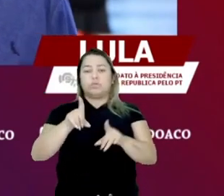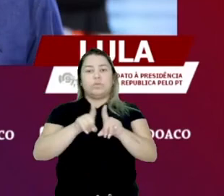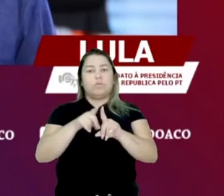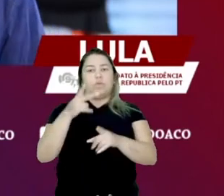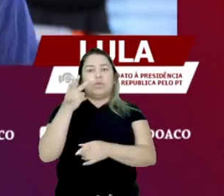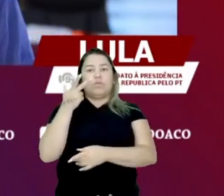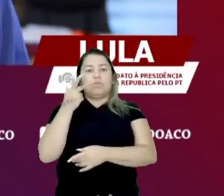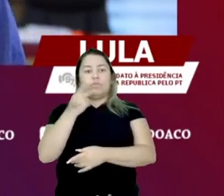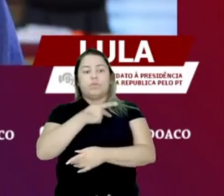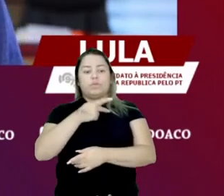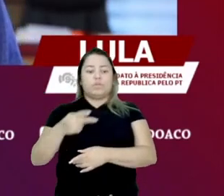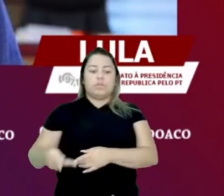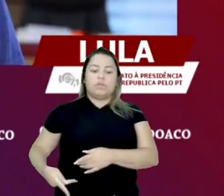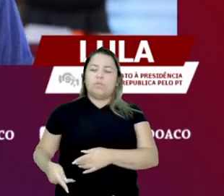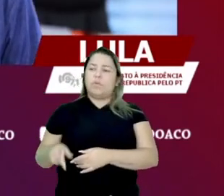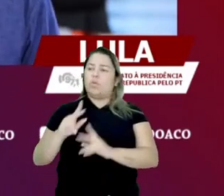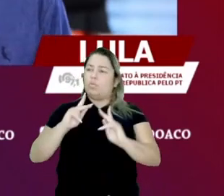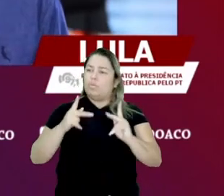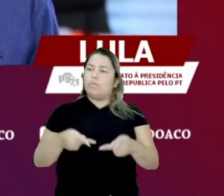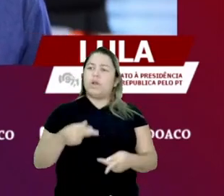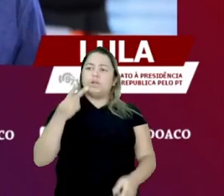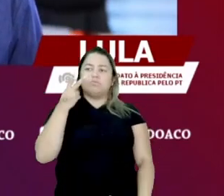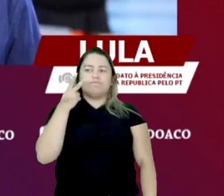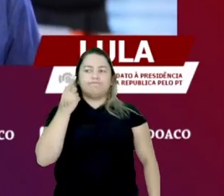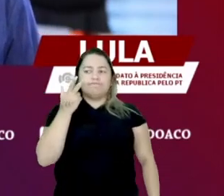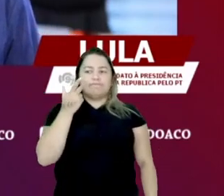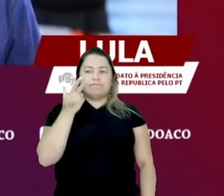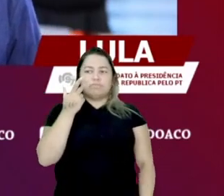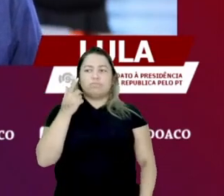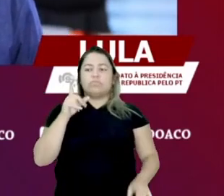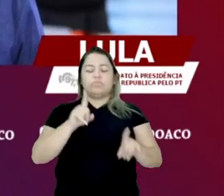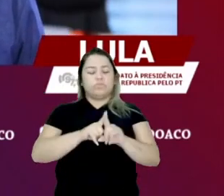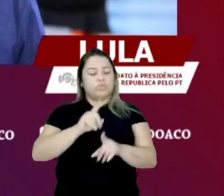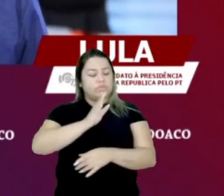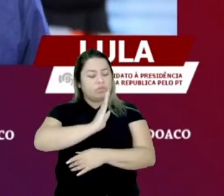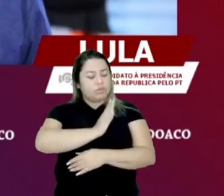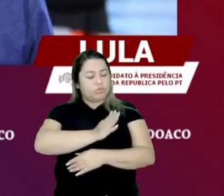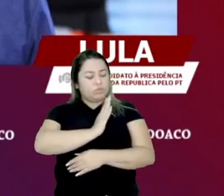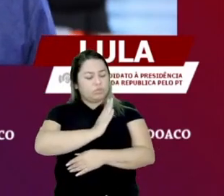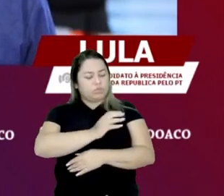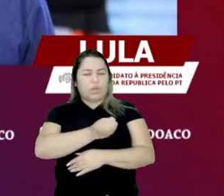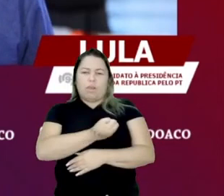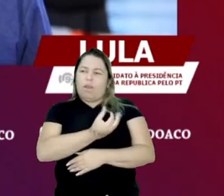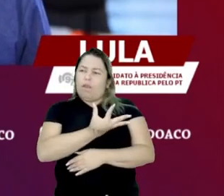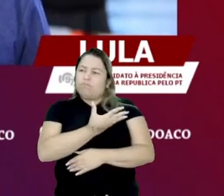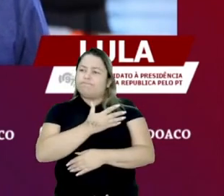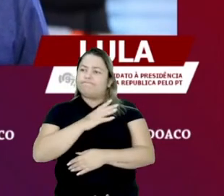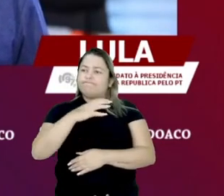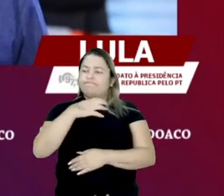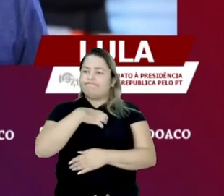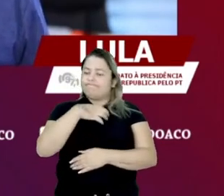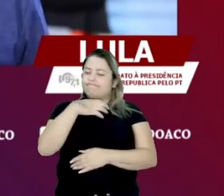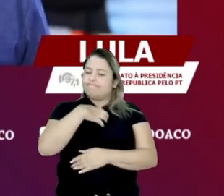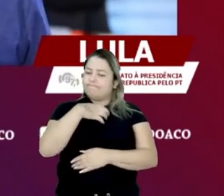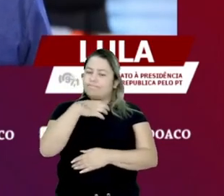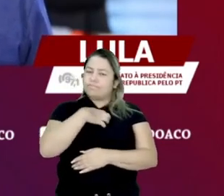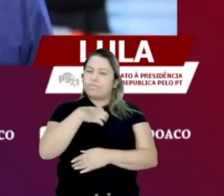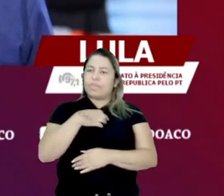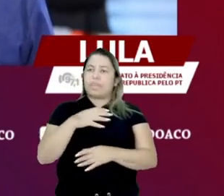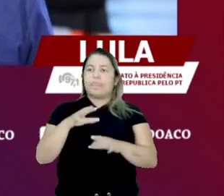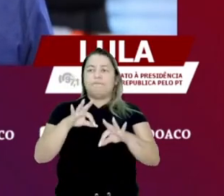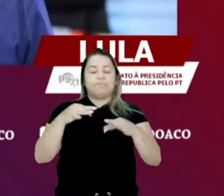não é obrigado a entender de tudo. Mas ele poderia ter reunido um conselho, criado um comitê de crise, com os representantes